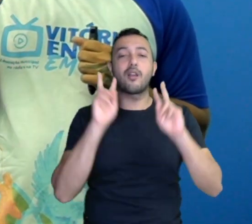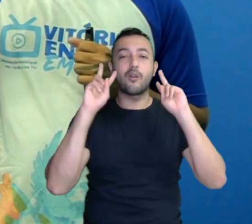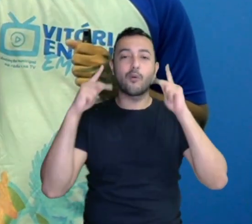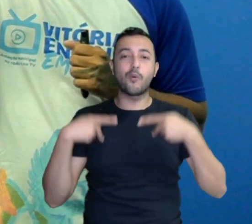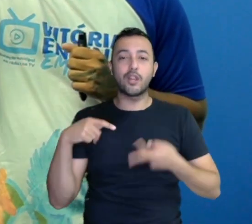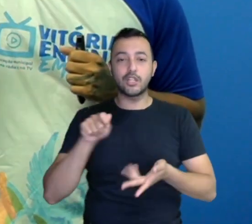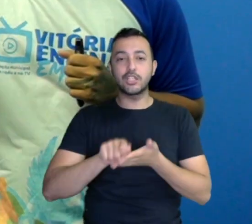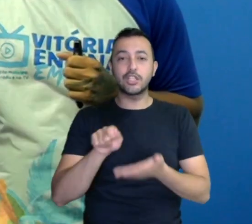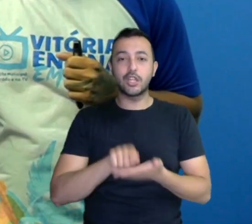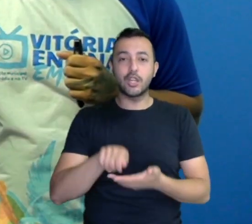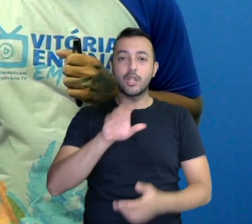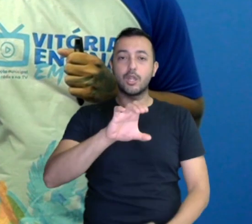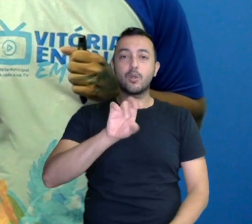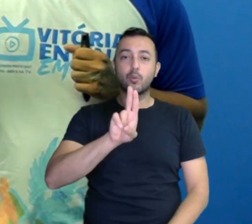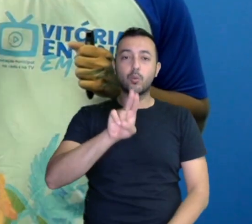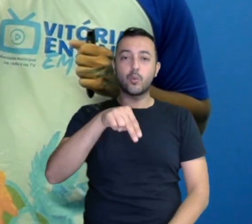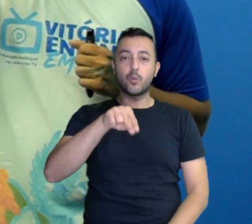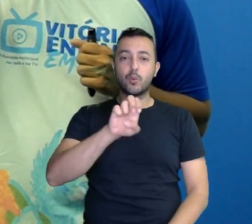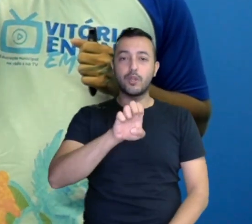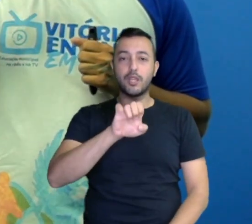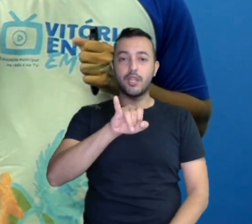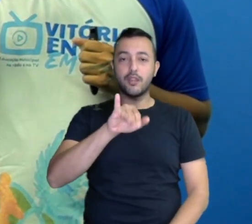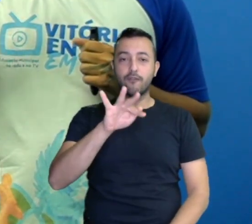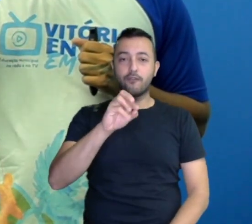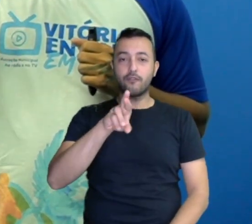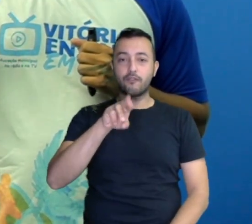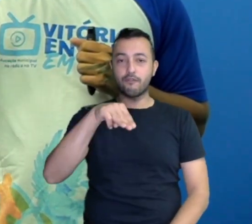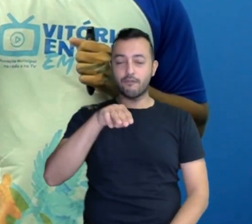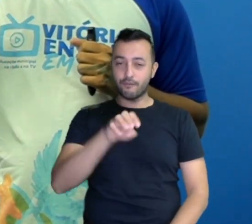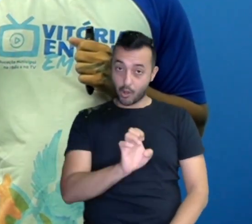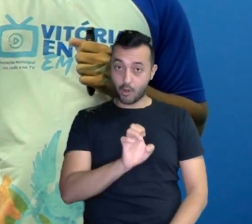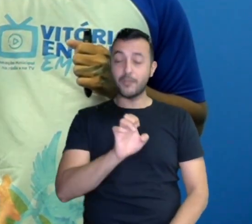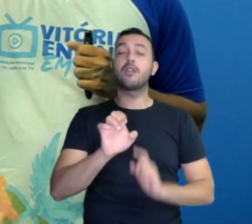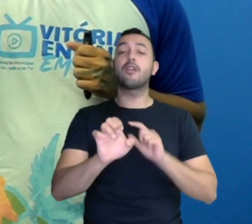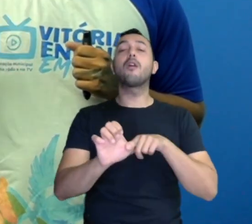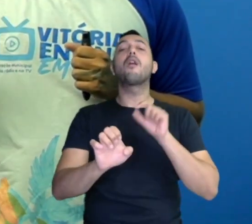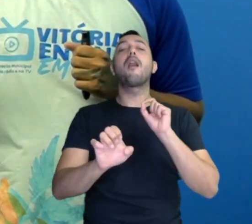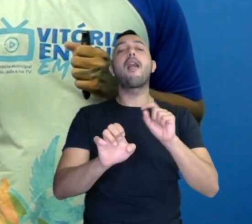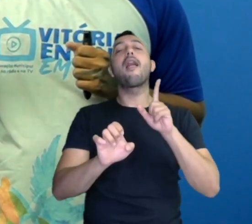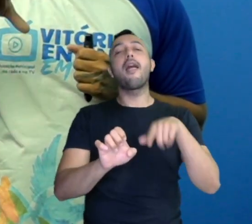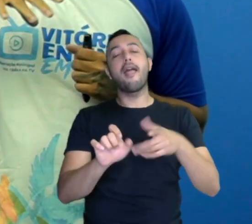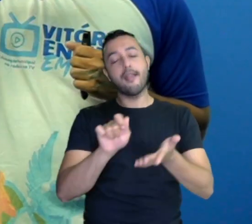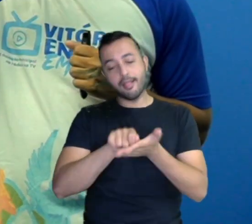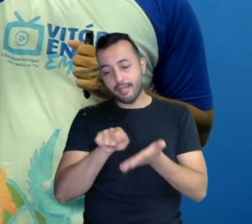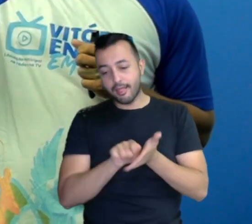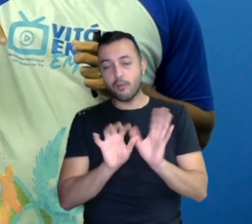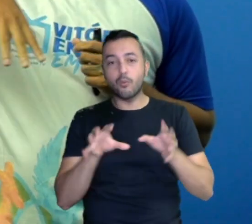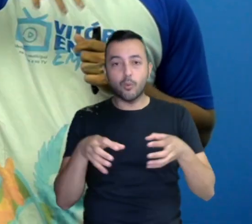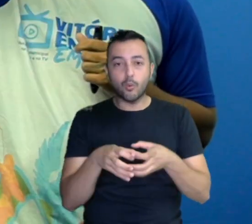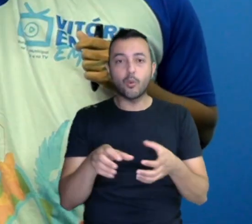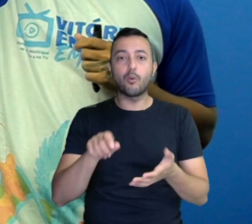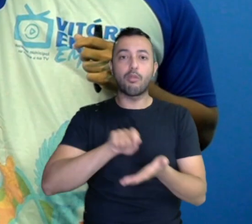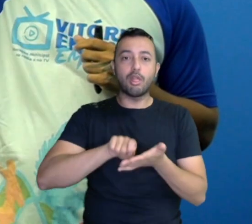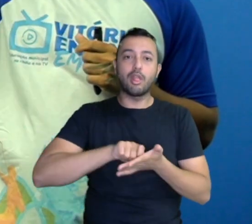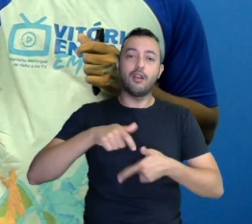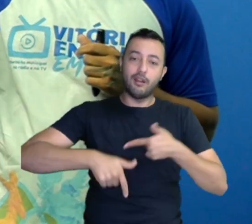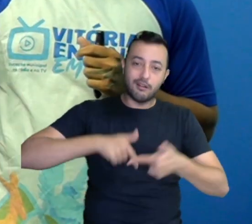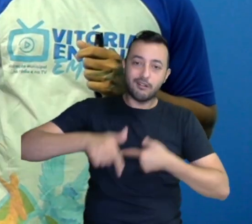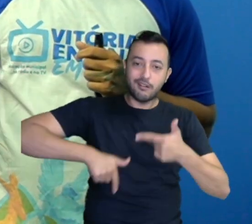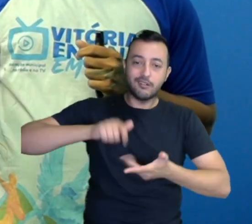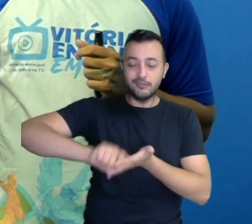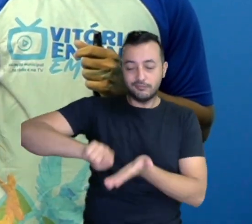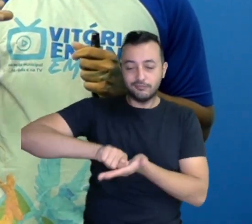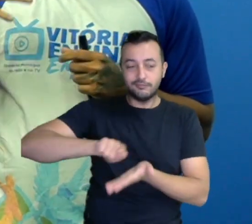escrita que vai chamar de cuneiforme, né? E essa escrita era desenvolvida a partir dos escribas. E os escribas eles passavam anos